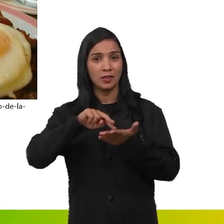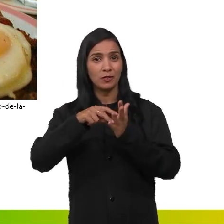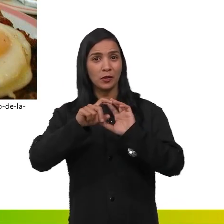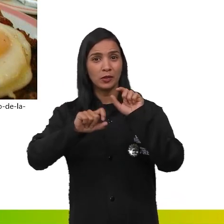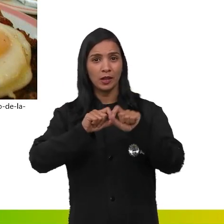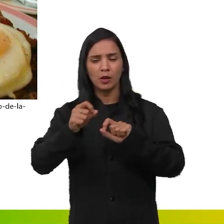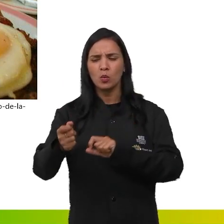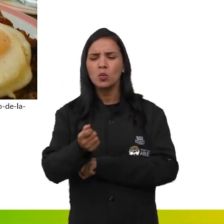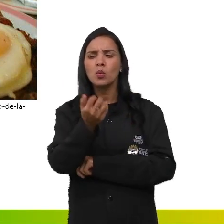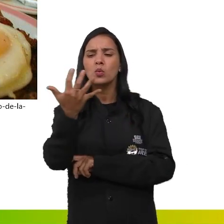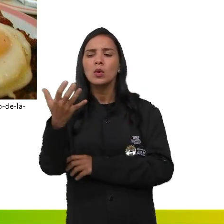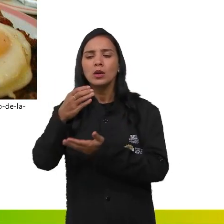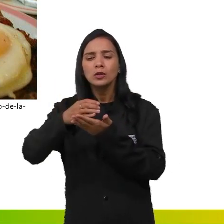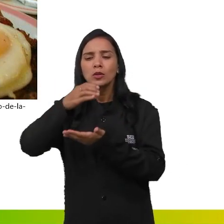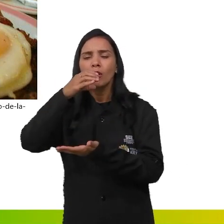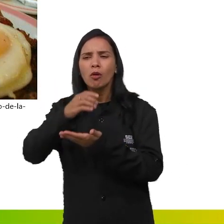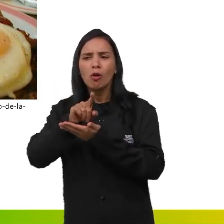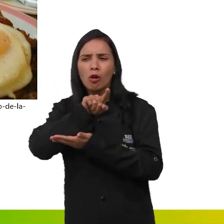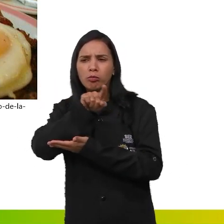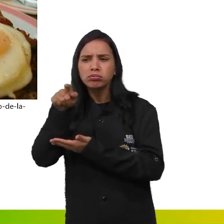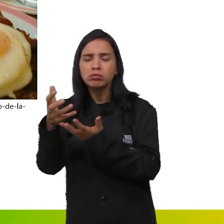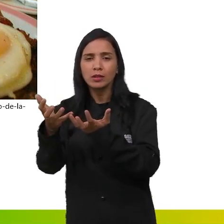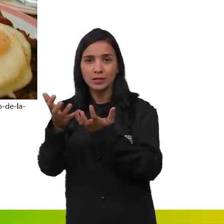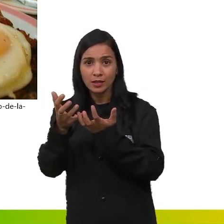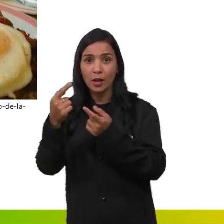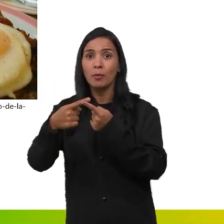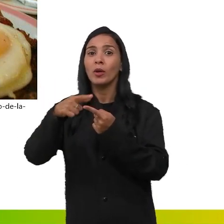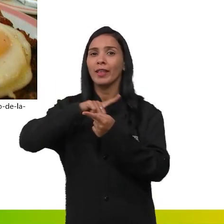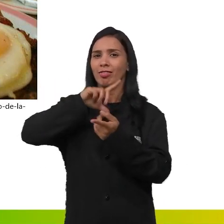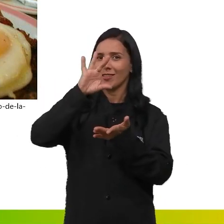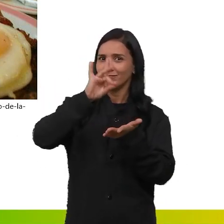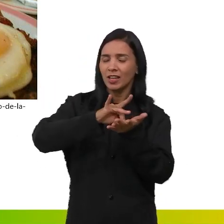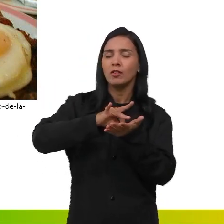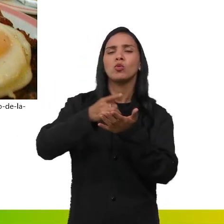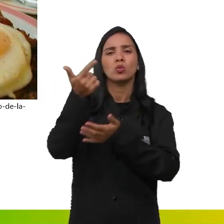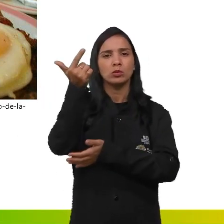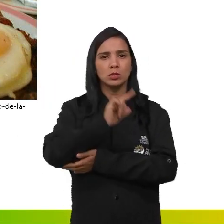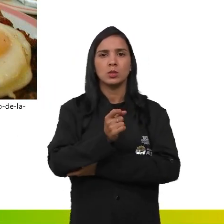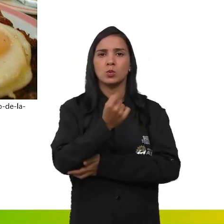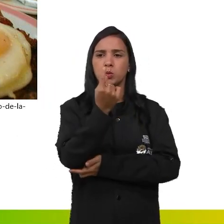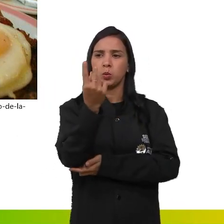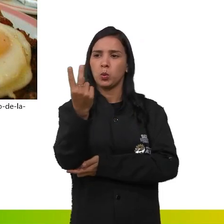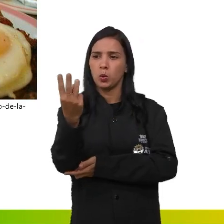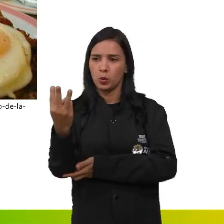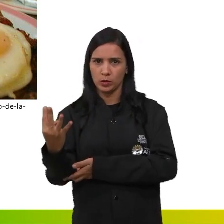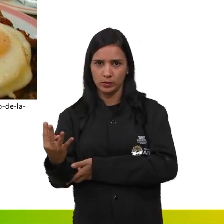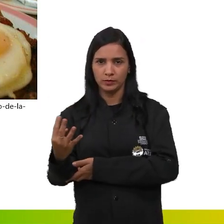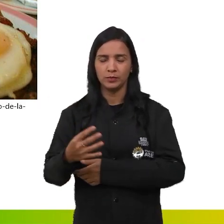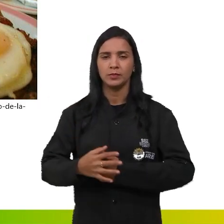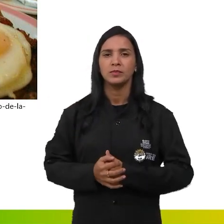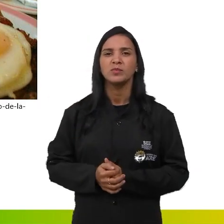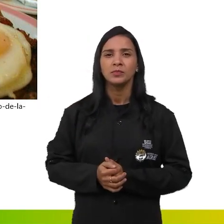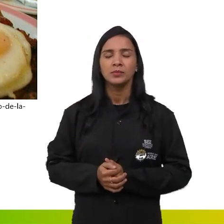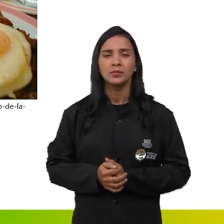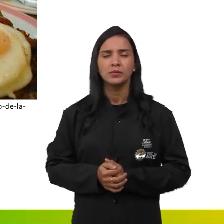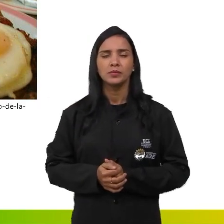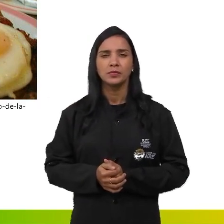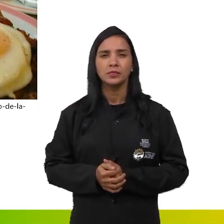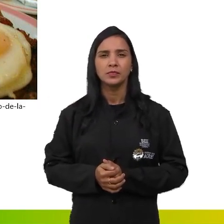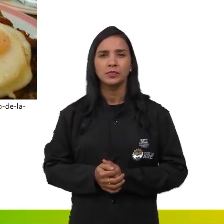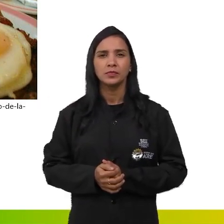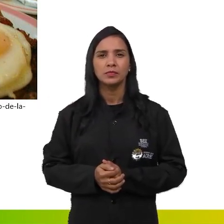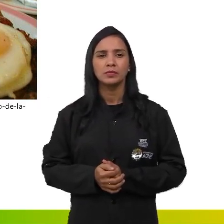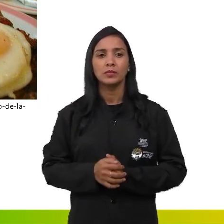água eles querem? Porque nós temos algo definido, algo que é contável. Então,